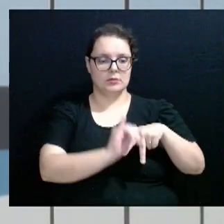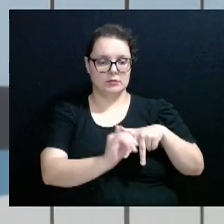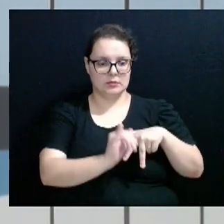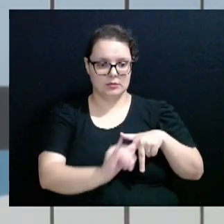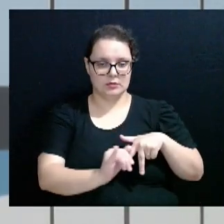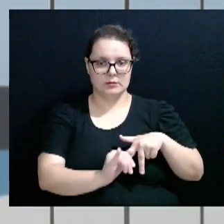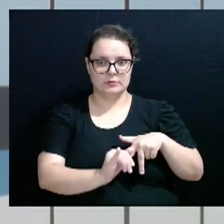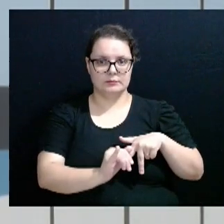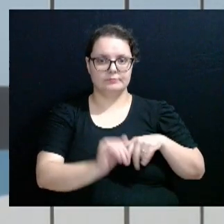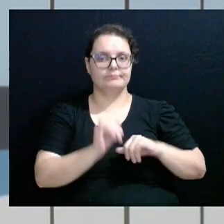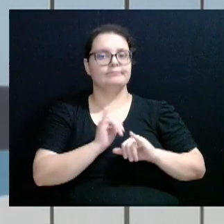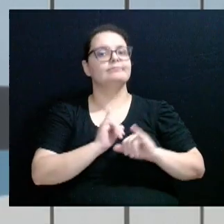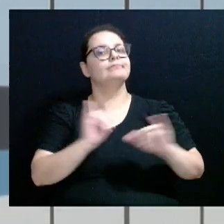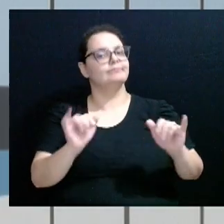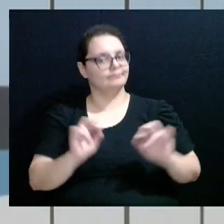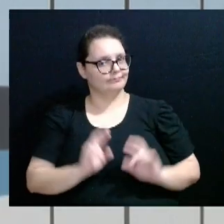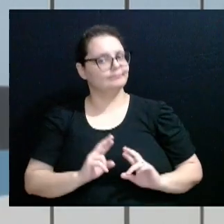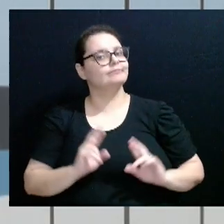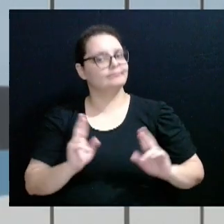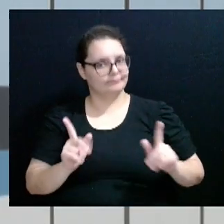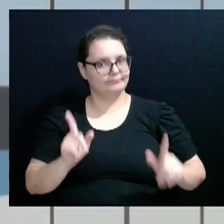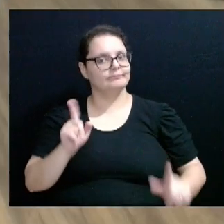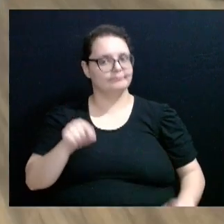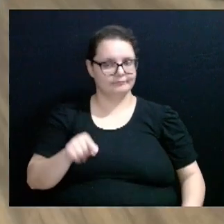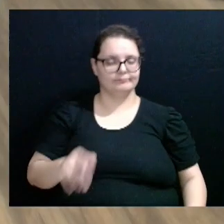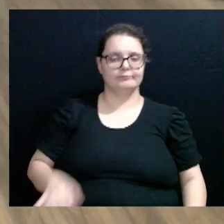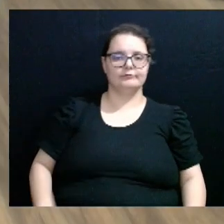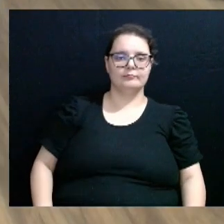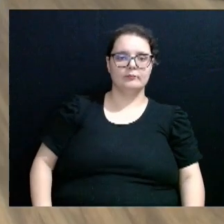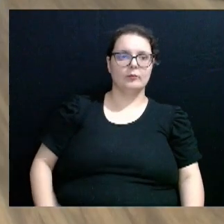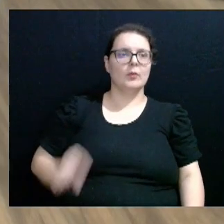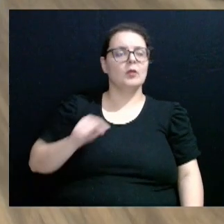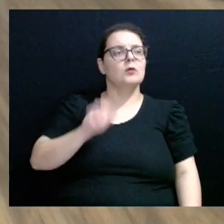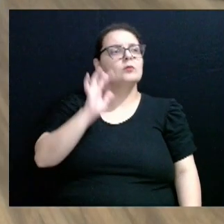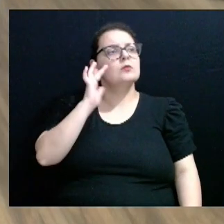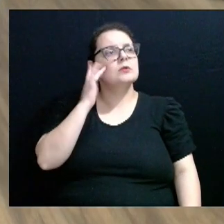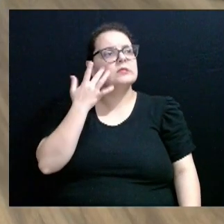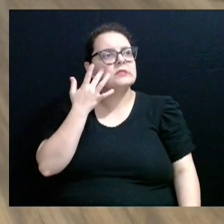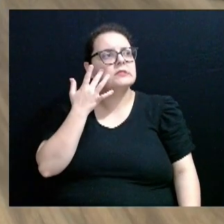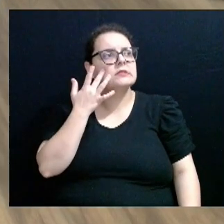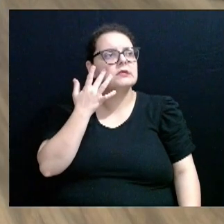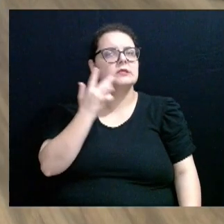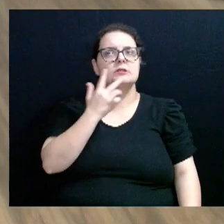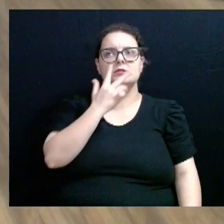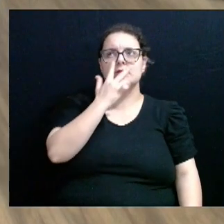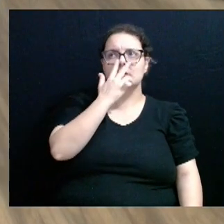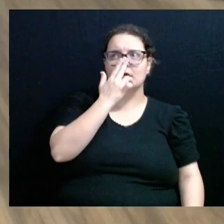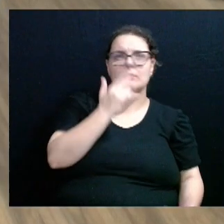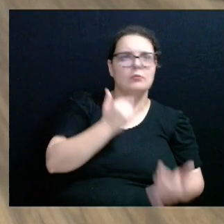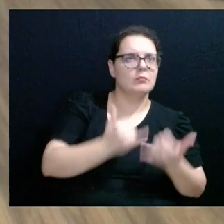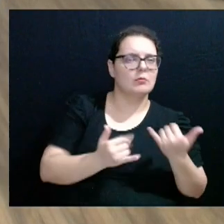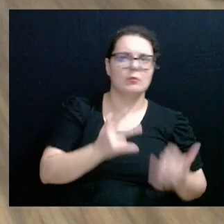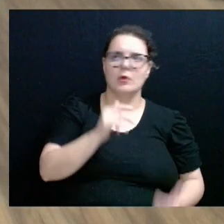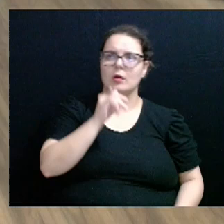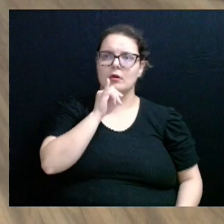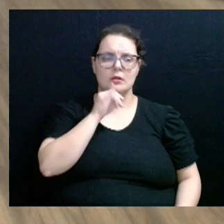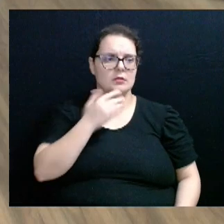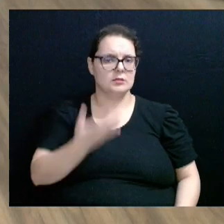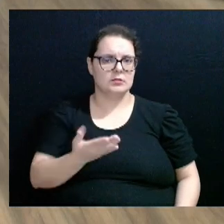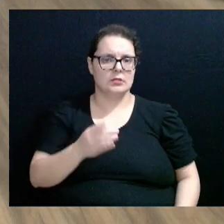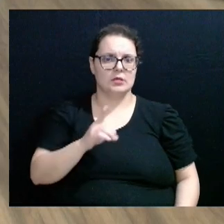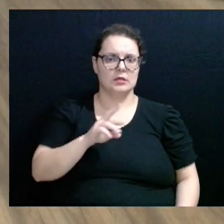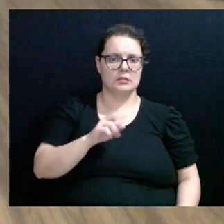sai diferente. Você acha que é similar a, por exemplo, a dramaturgia, que